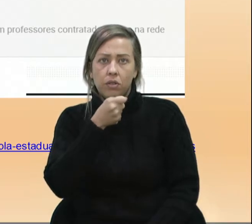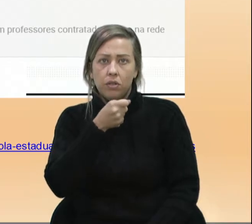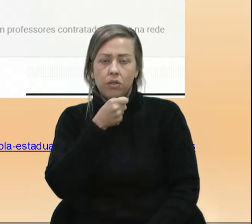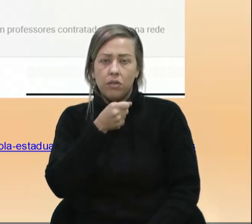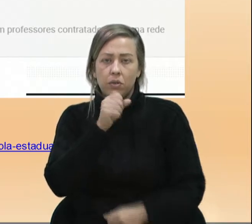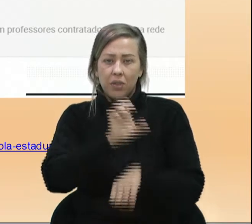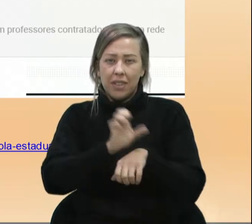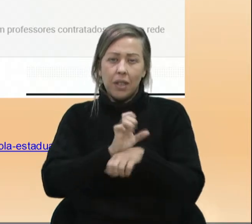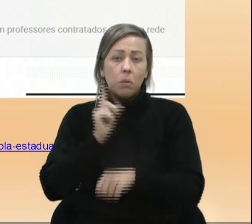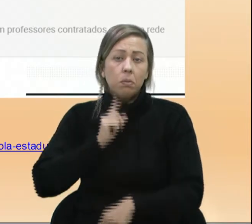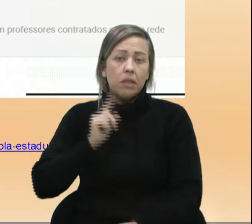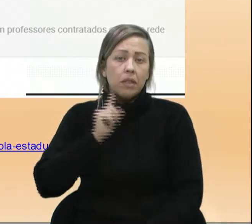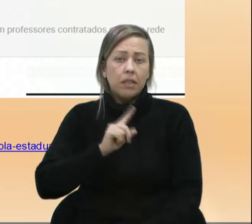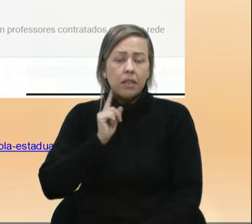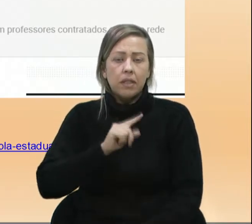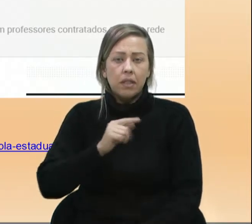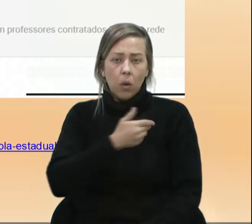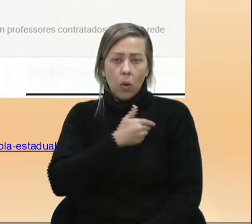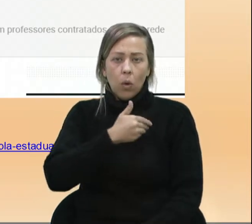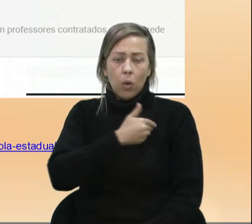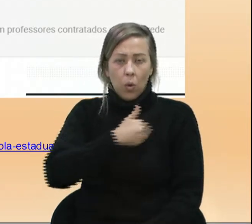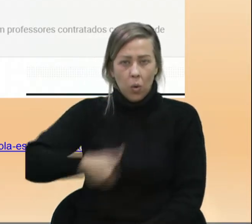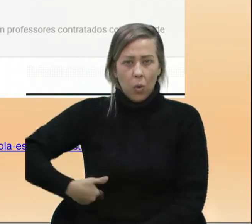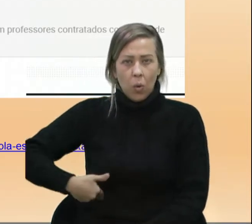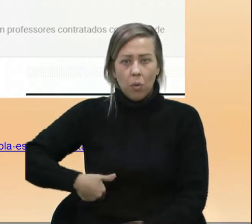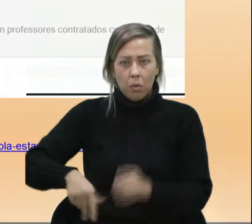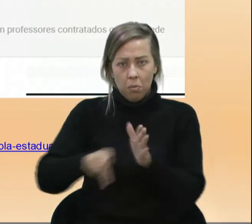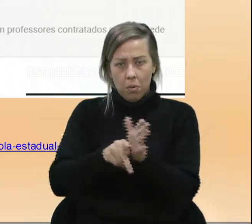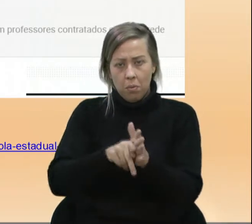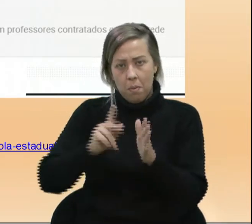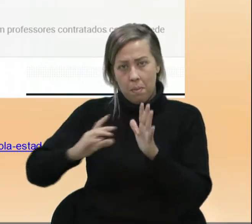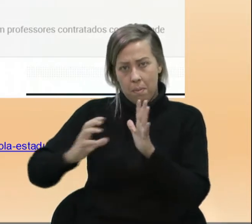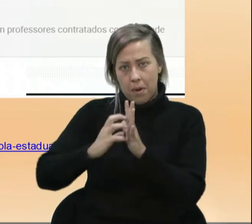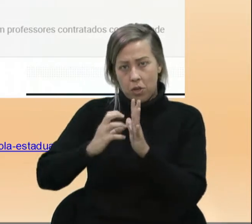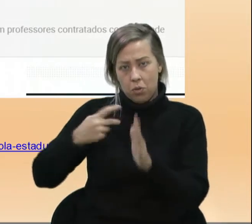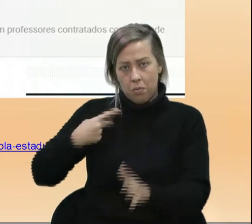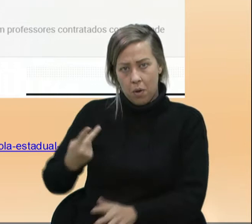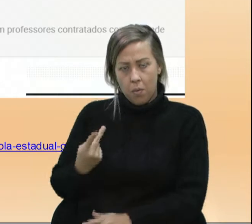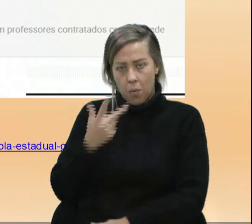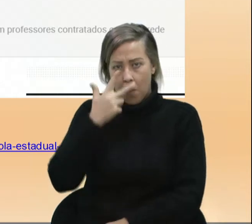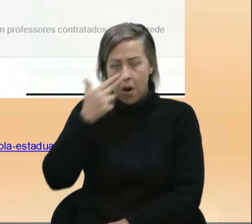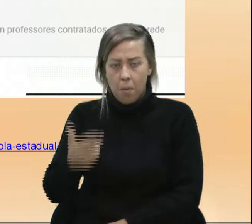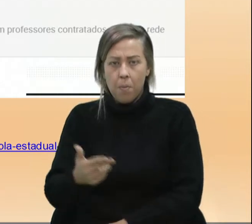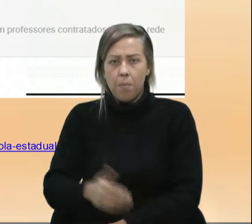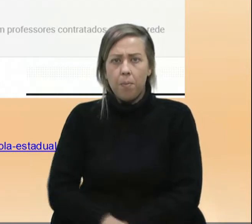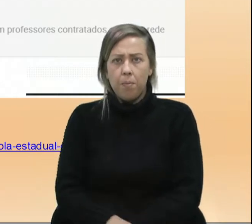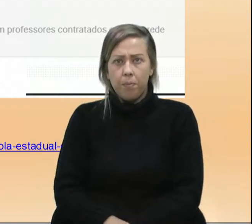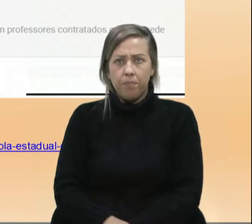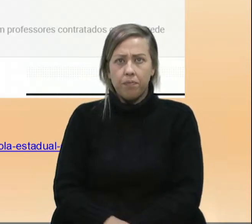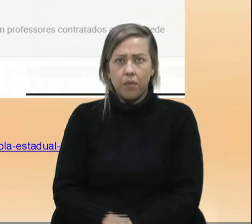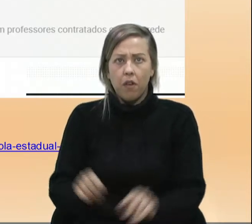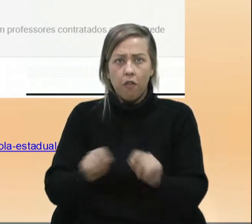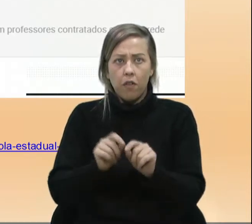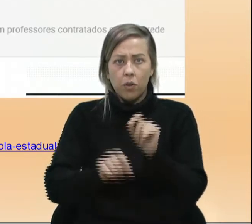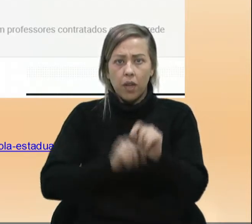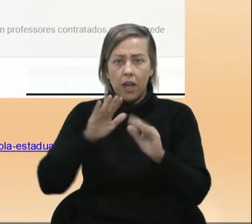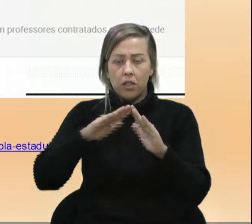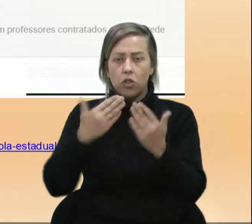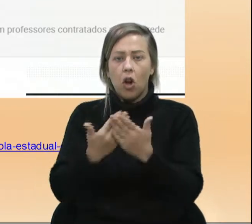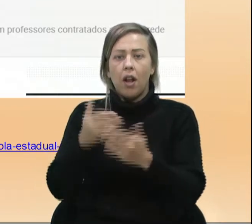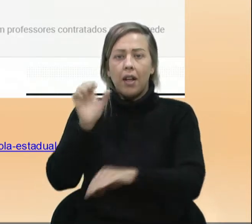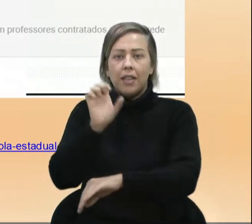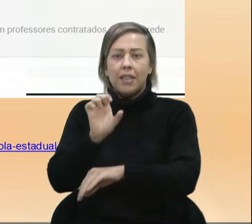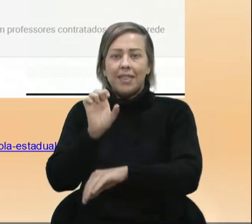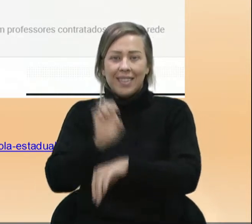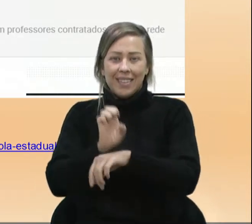de Minas, onde o governador Zema, do meu partido, decidiu colocar escolas estaduais em